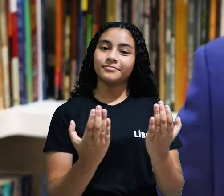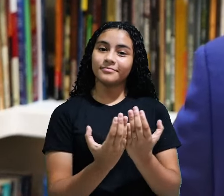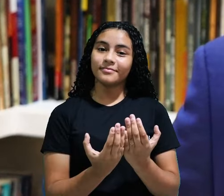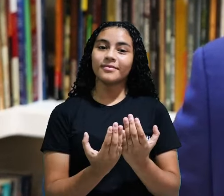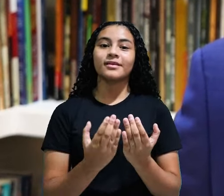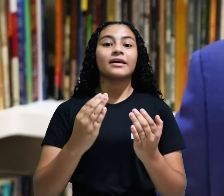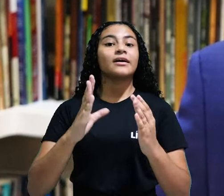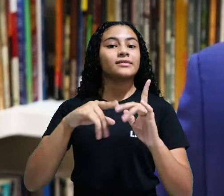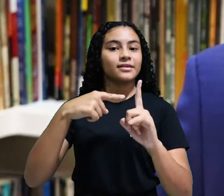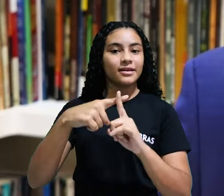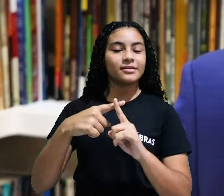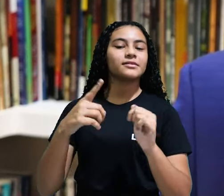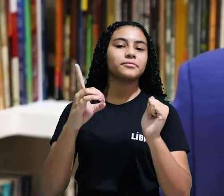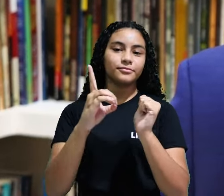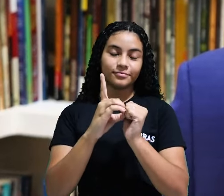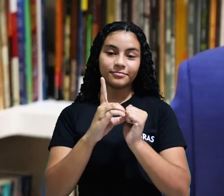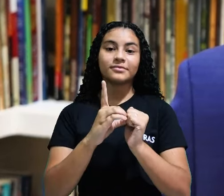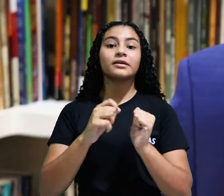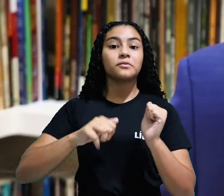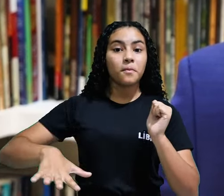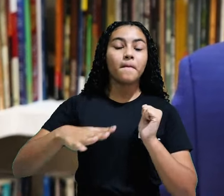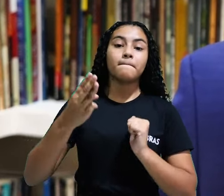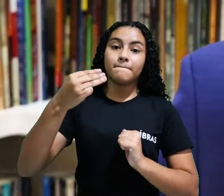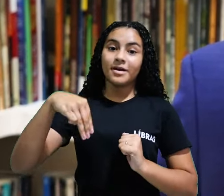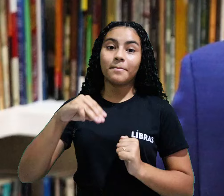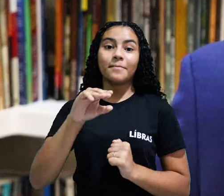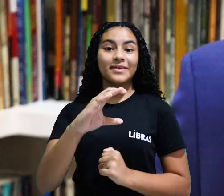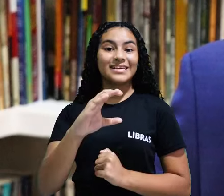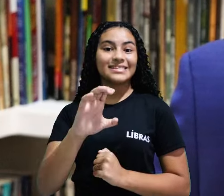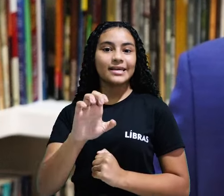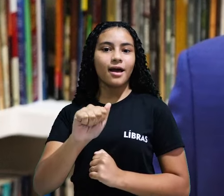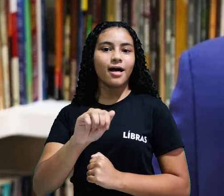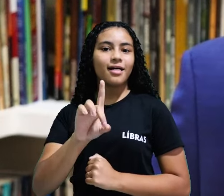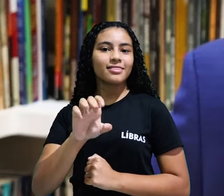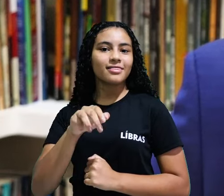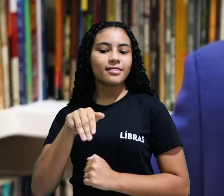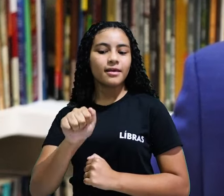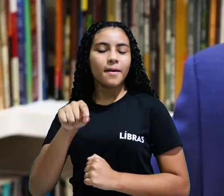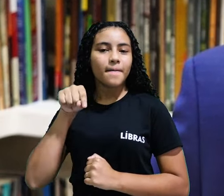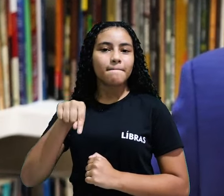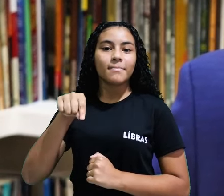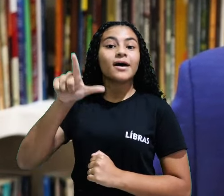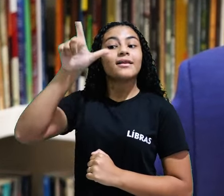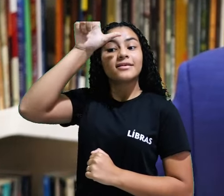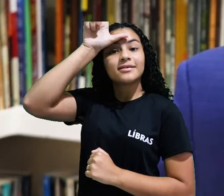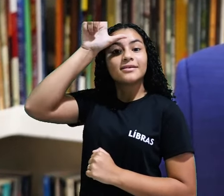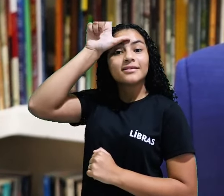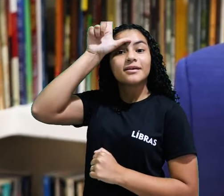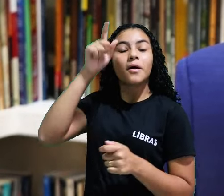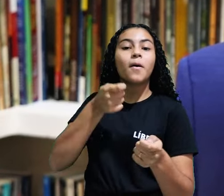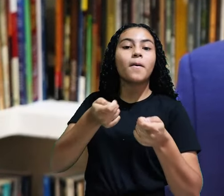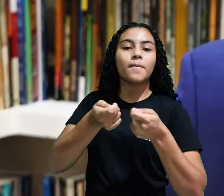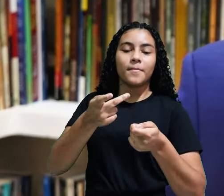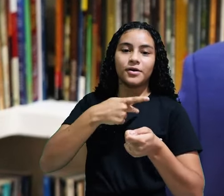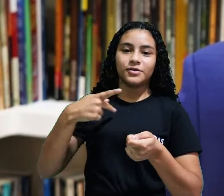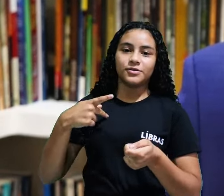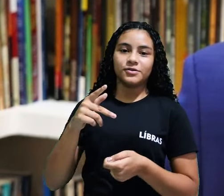das Igrejas Evangélicas Assembleia de Deus no Maranhão, CEADEMA, presidida pelo ilustríssimo